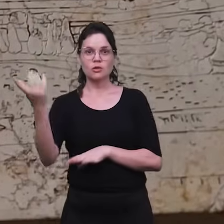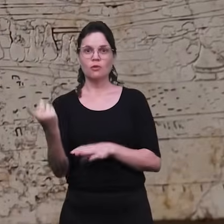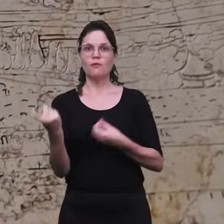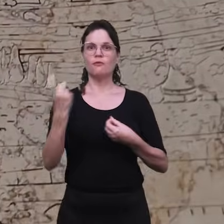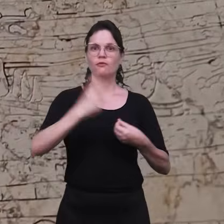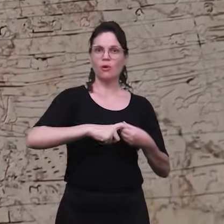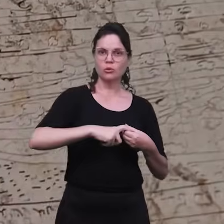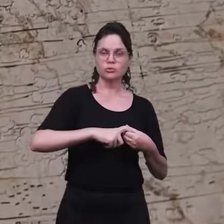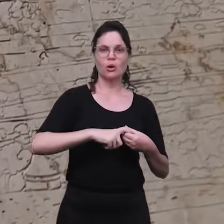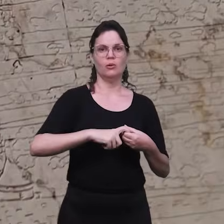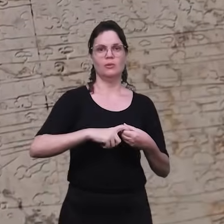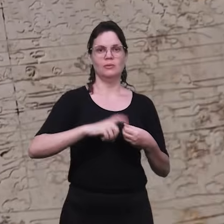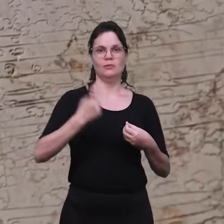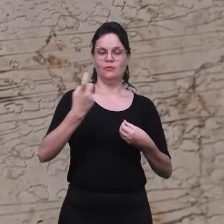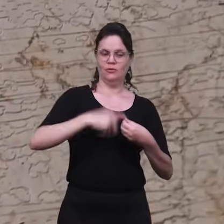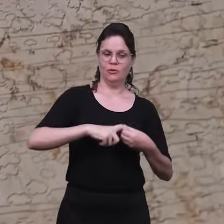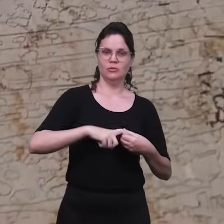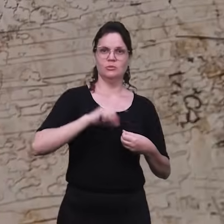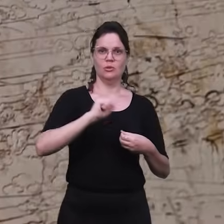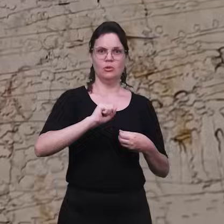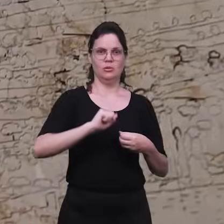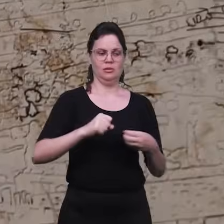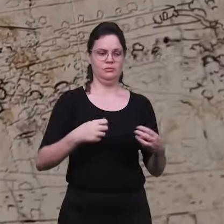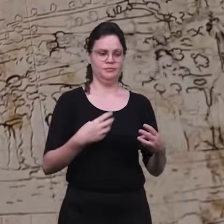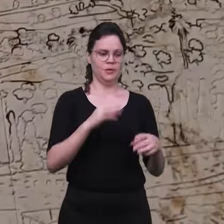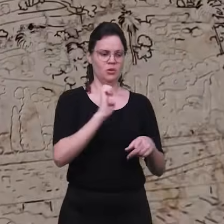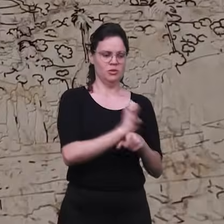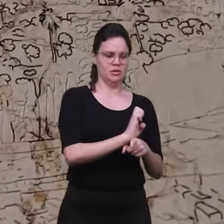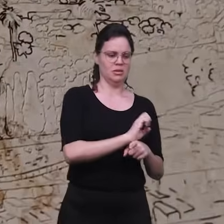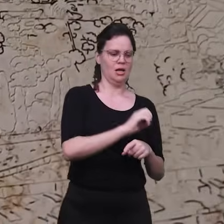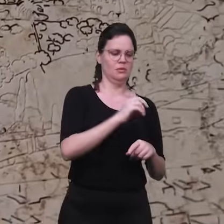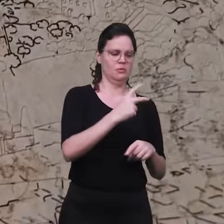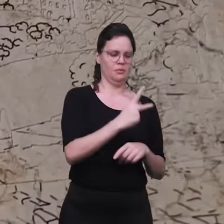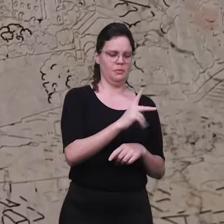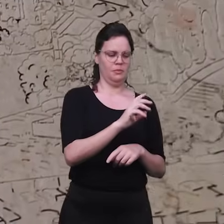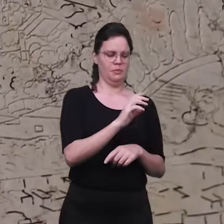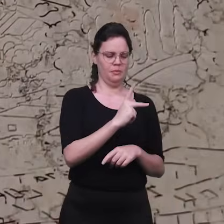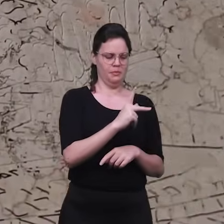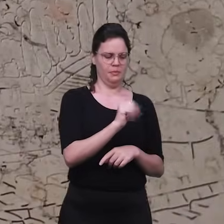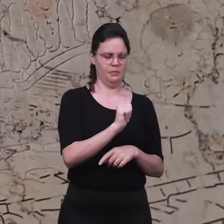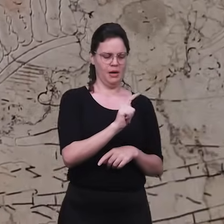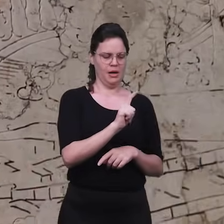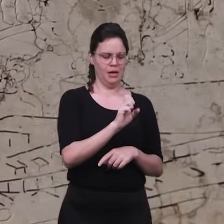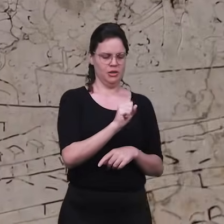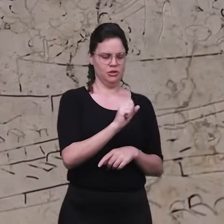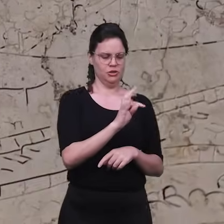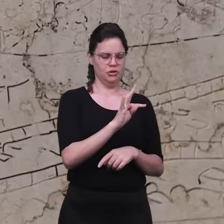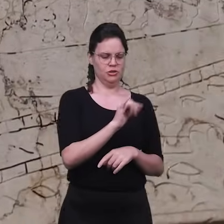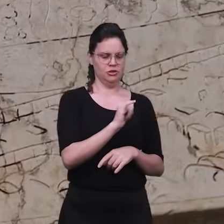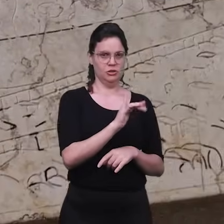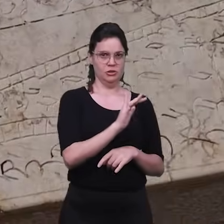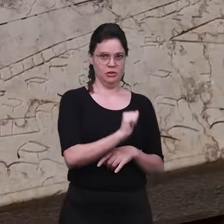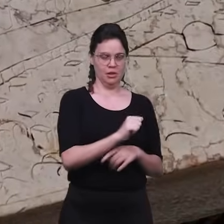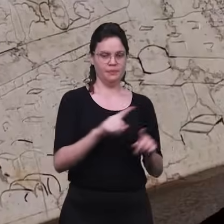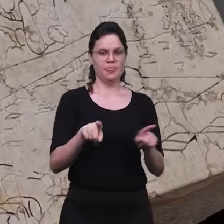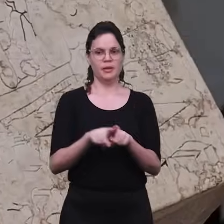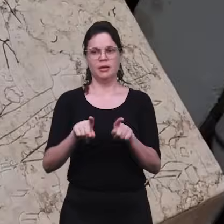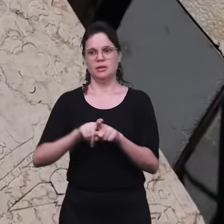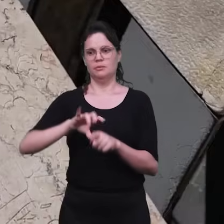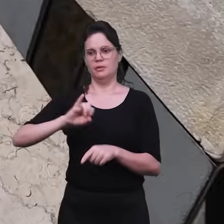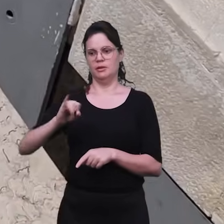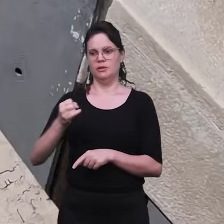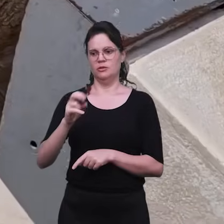estados independentes, um Estado judeu e um Estado palestino. Com isso, ficou oficializado